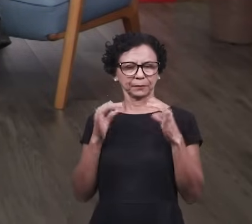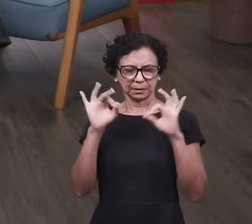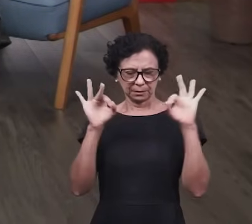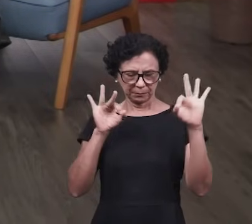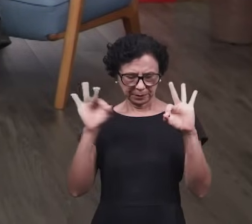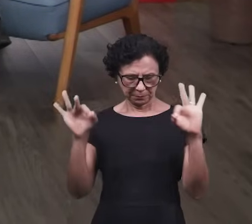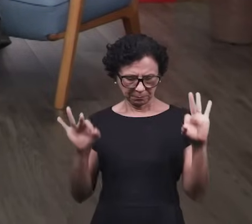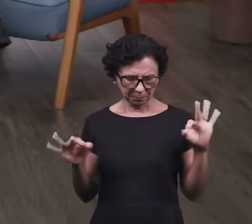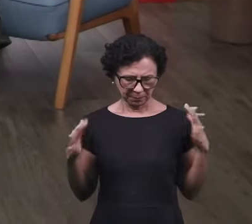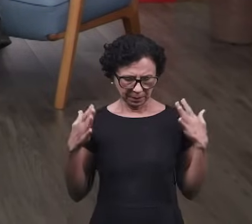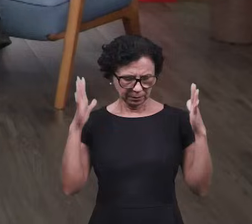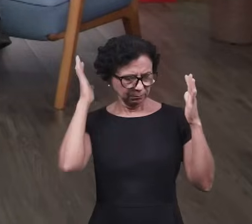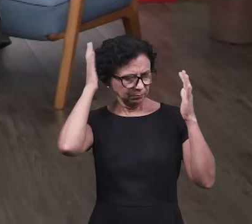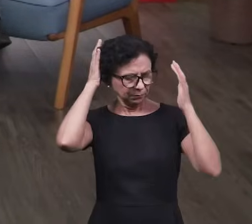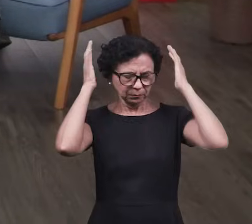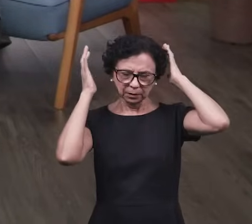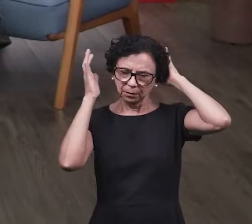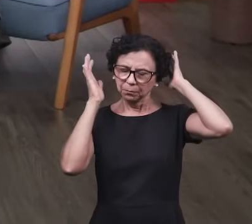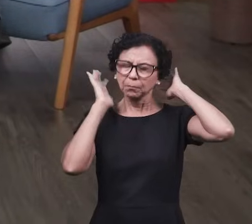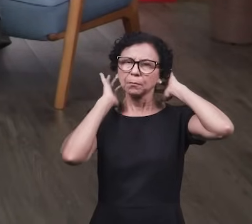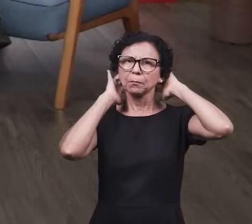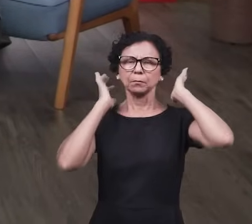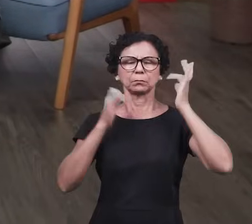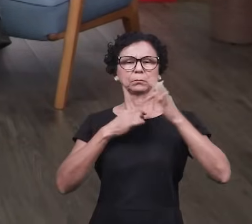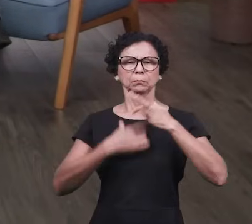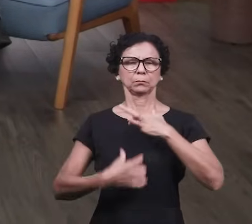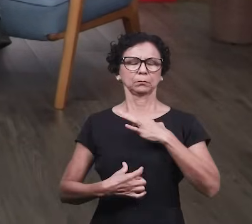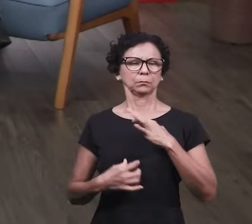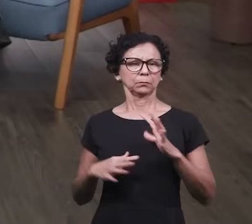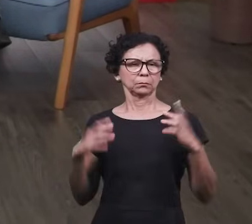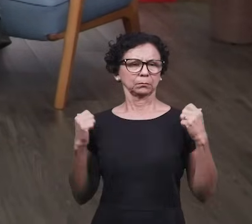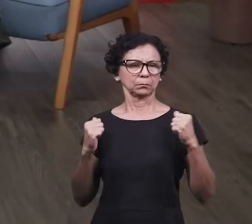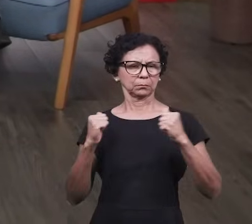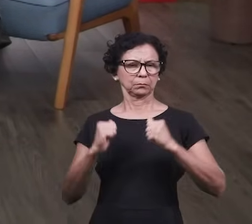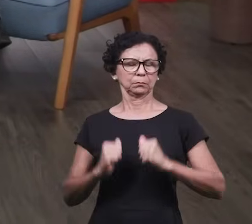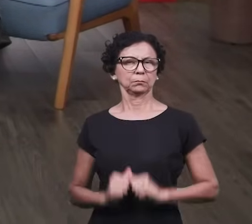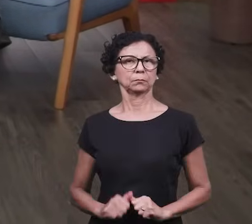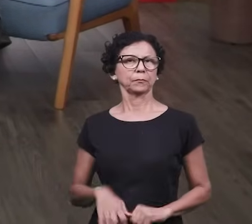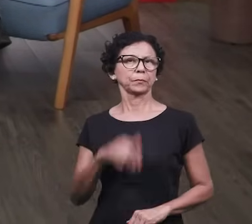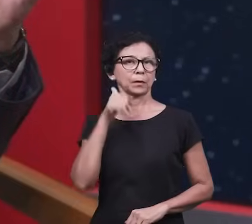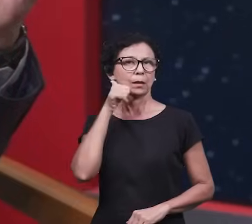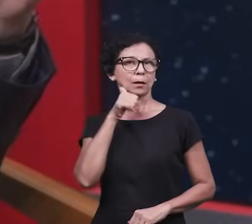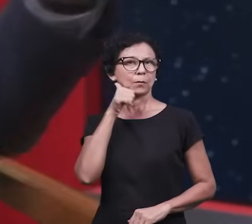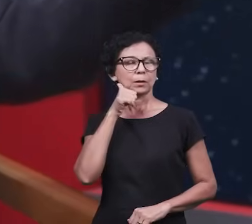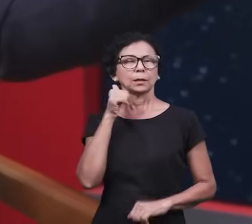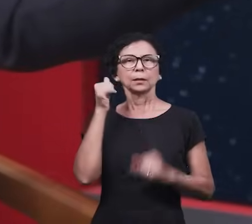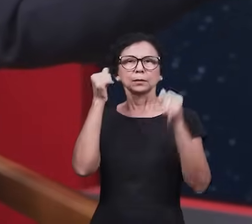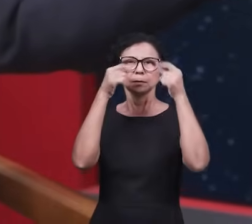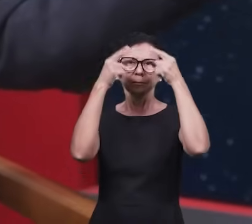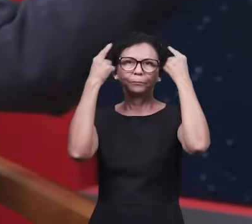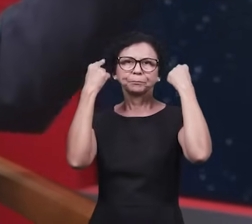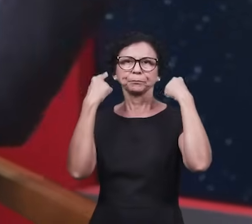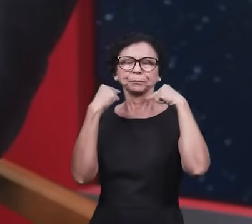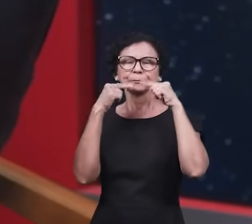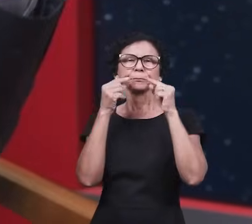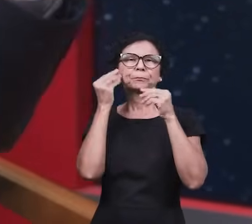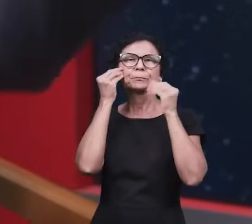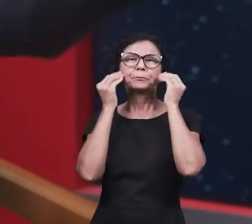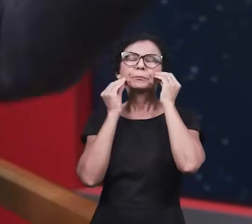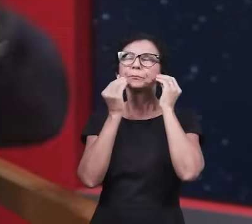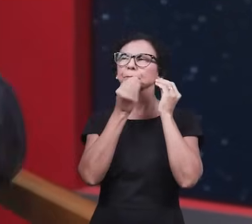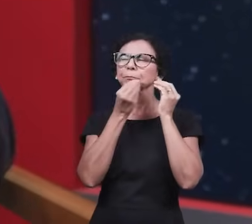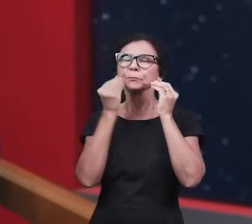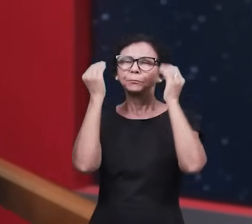você está todo esperando aquele momento, você se dirige, há uma solenidade. Então, isso aqui era uma